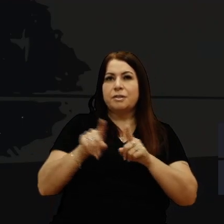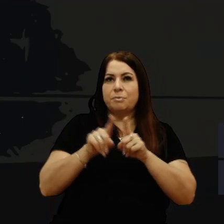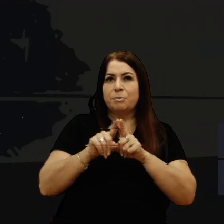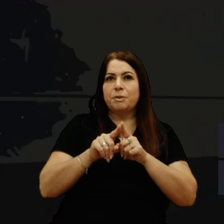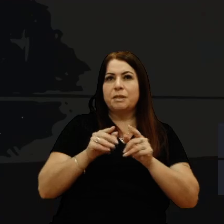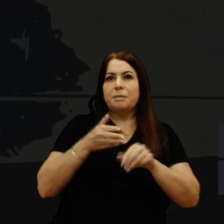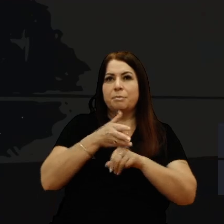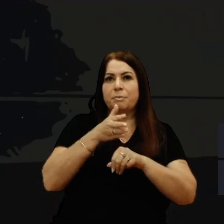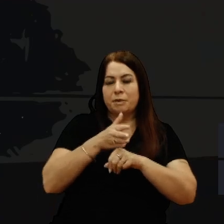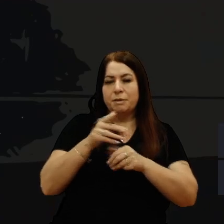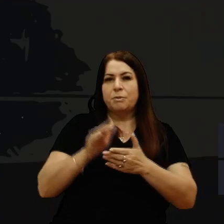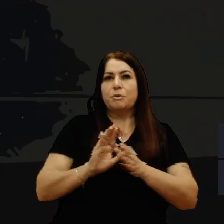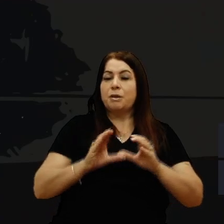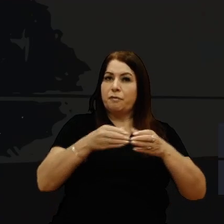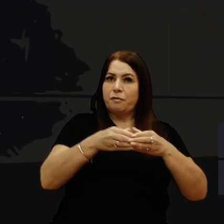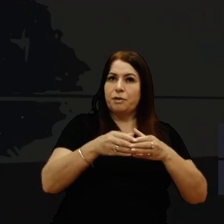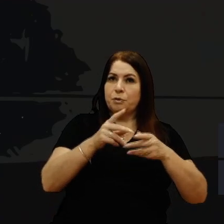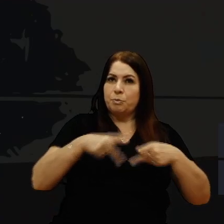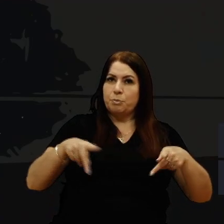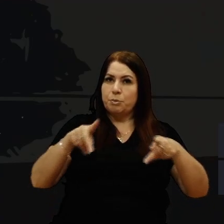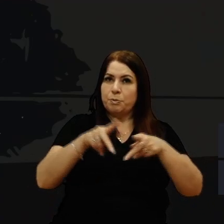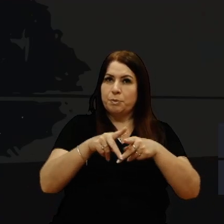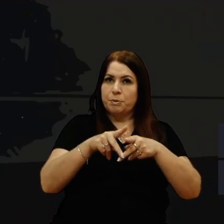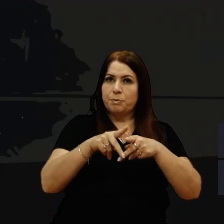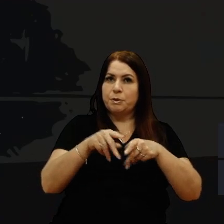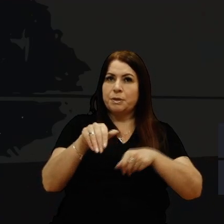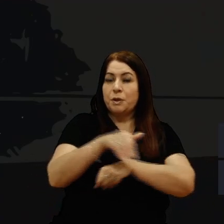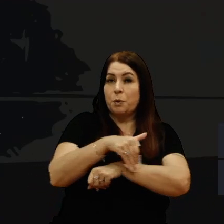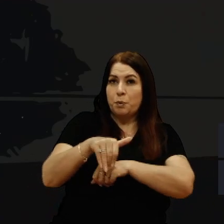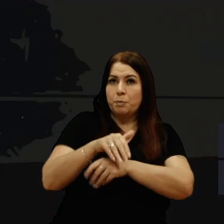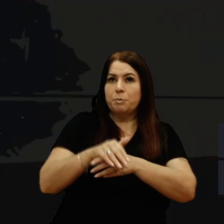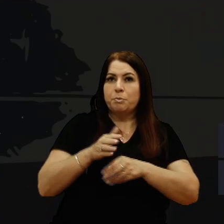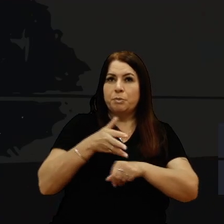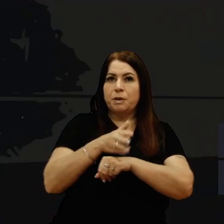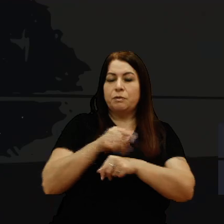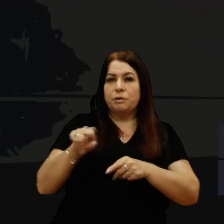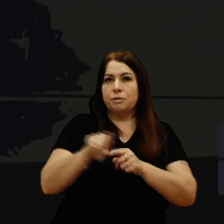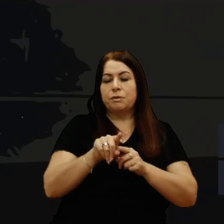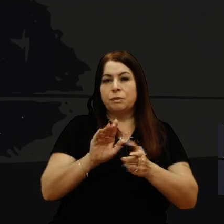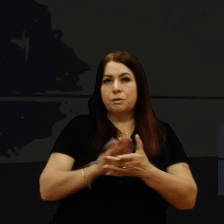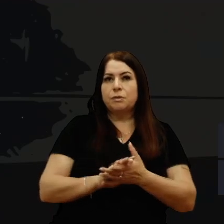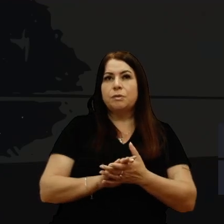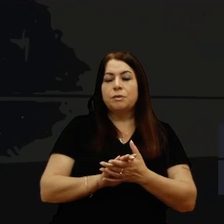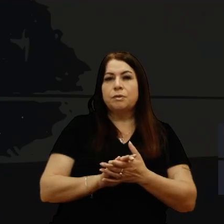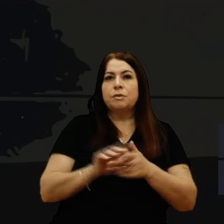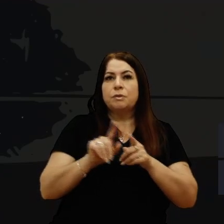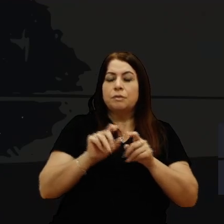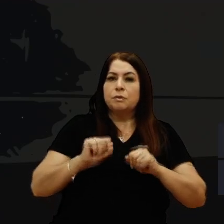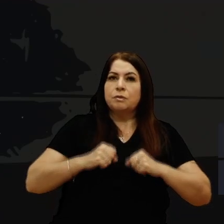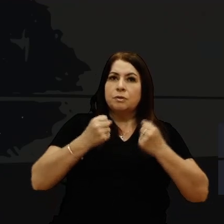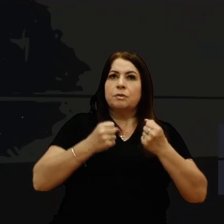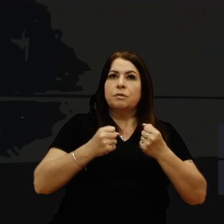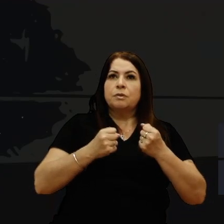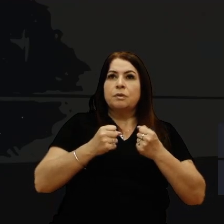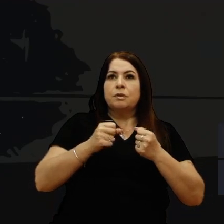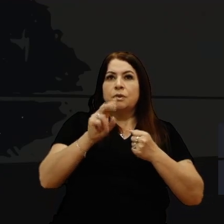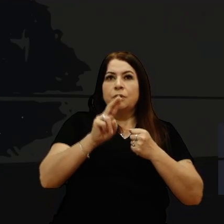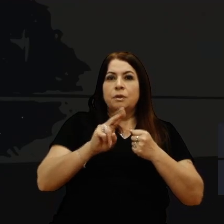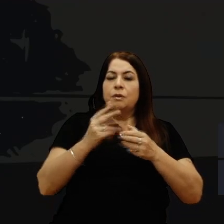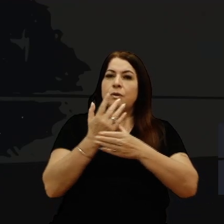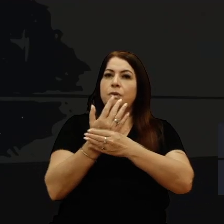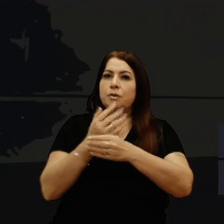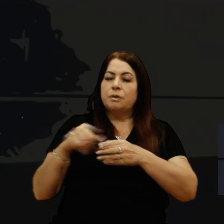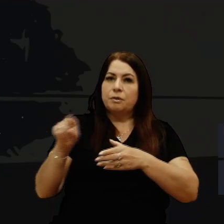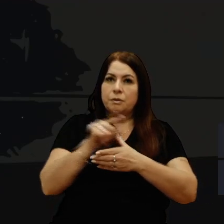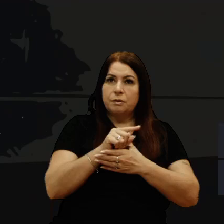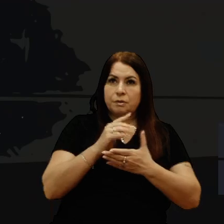Frente Parlamentar sobre a População em Situação de Rua, membro da Frente Parlamentar em Defesa da Universidade Federal